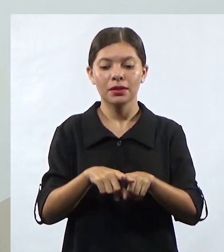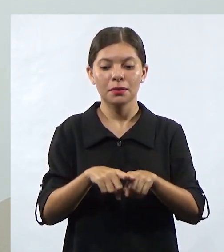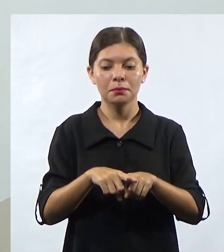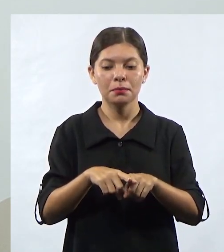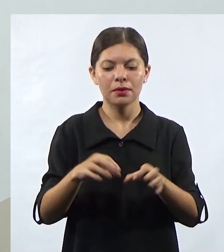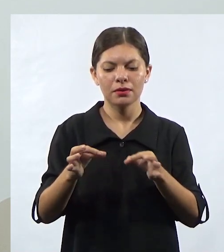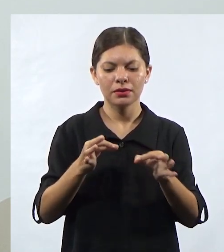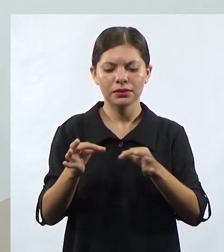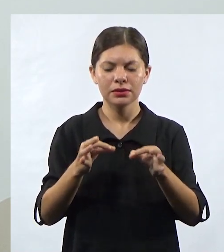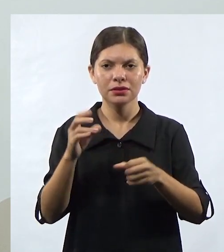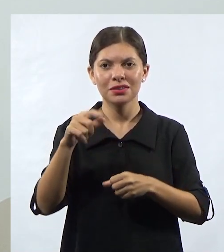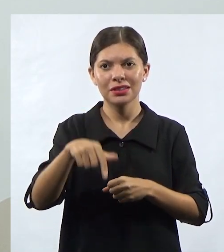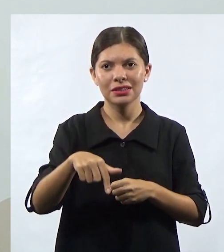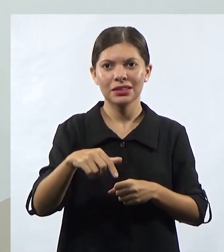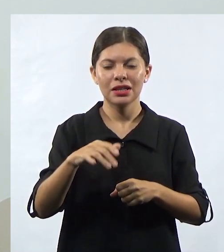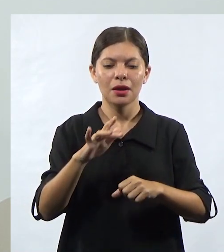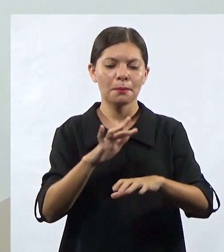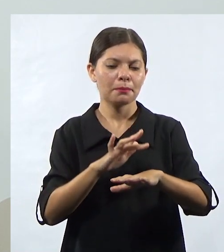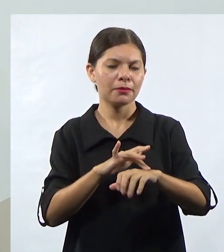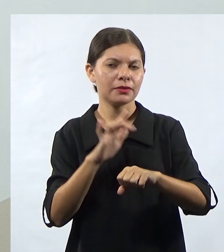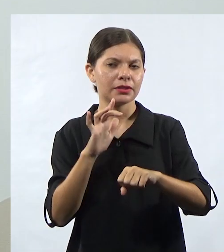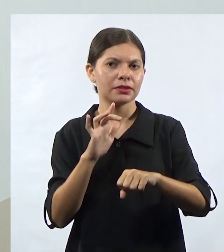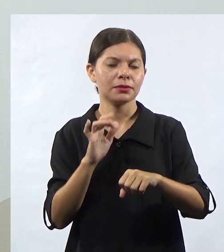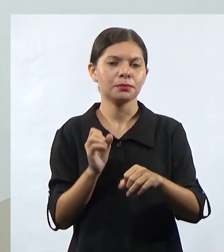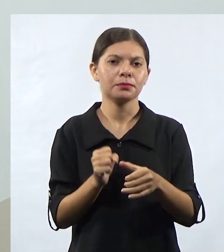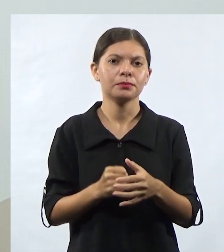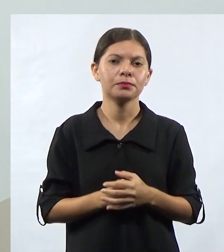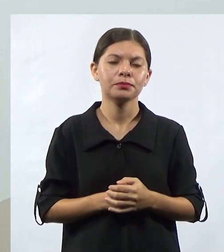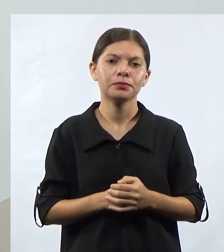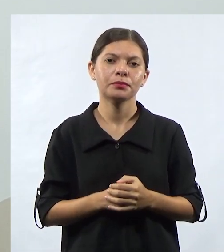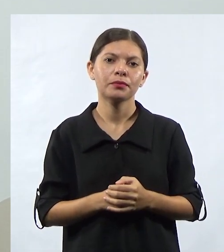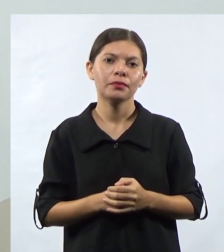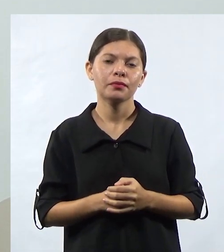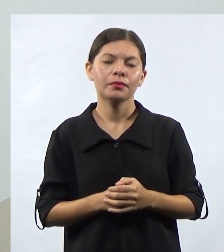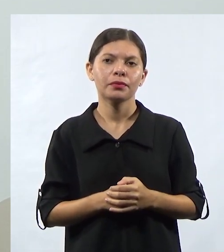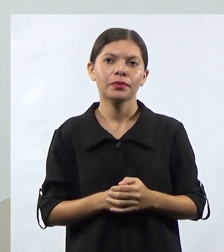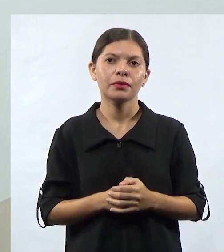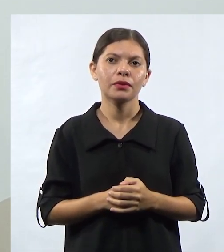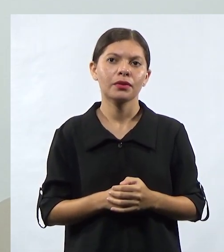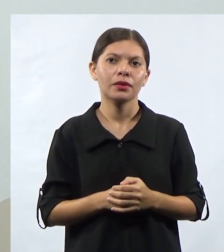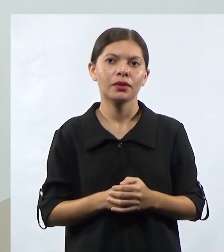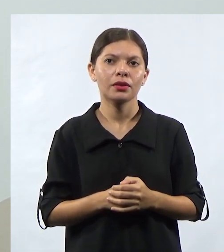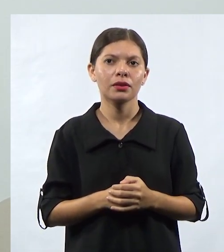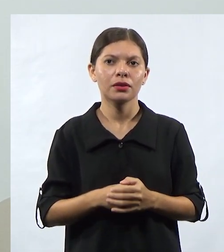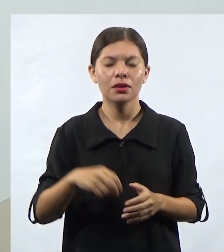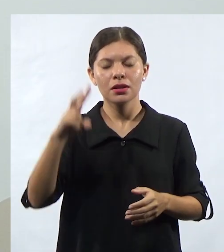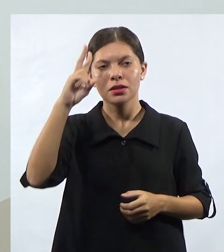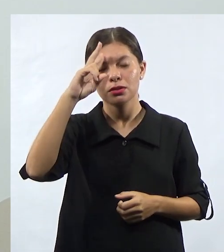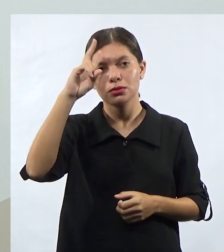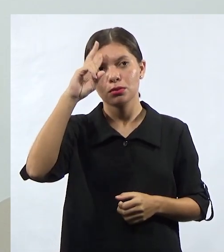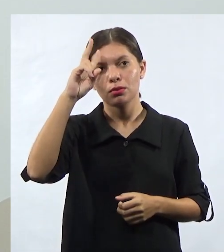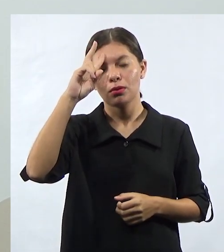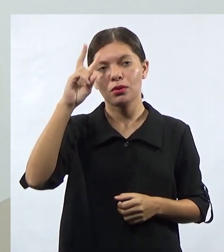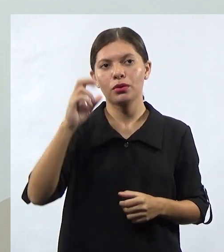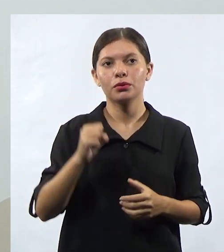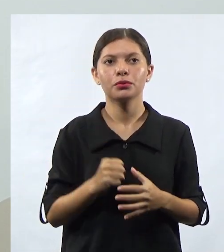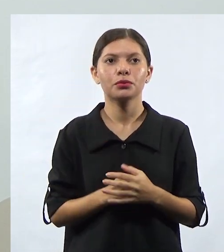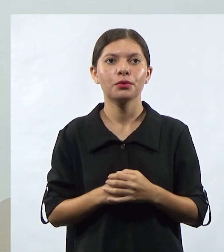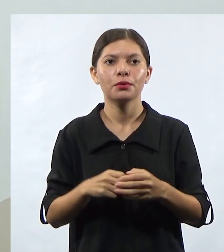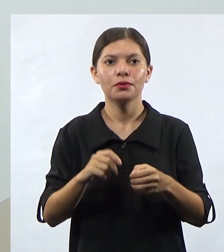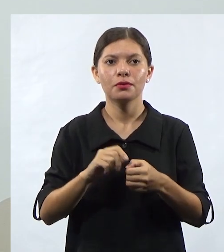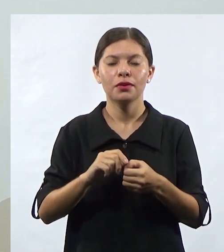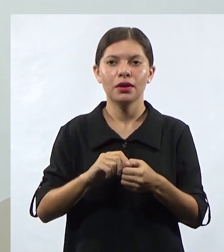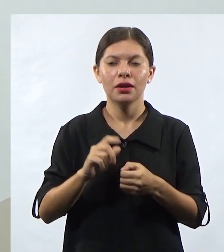organização presencial, da organização física. Obviamente que, de modo histórico, ele é